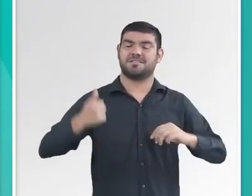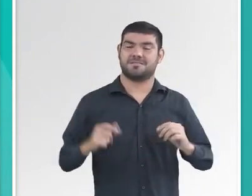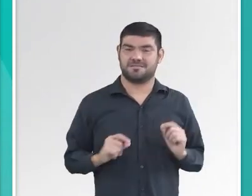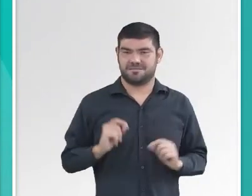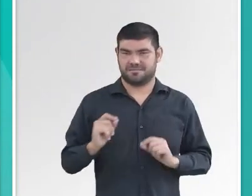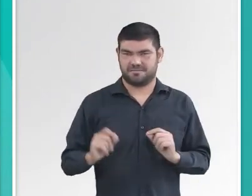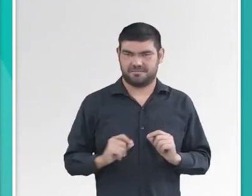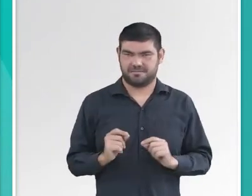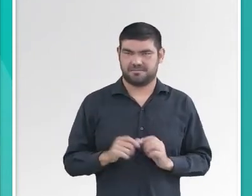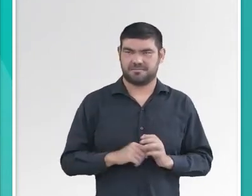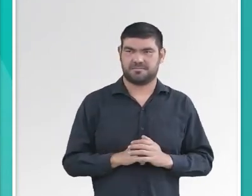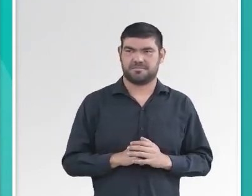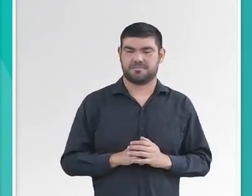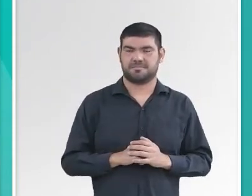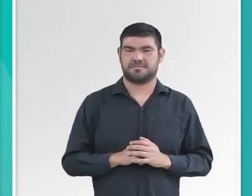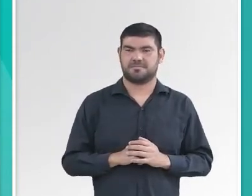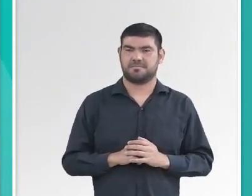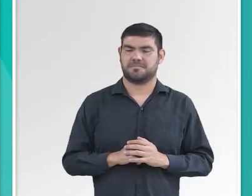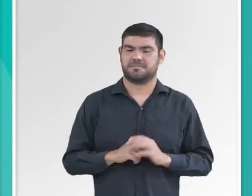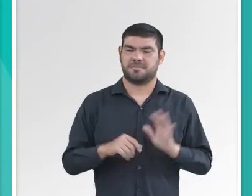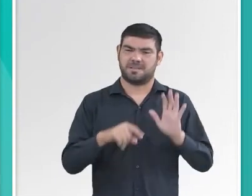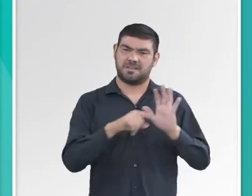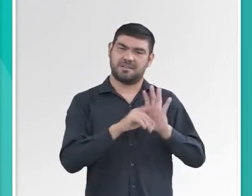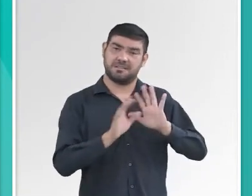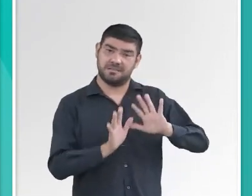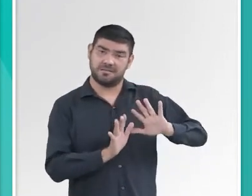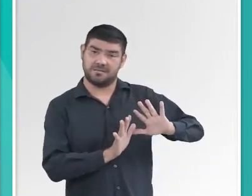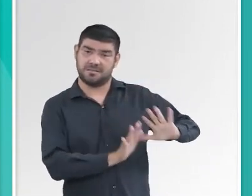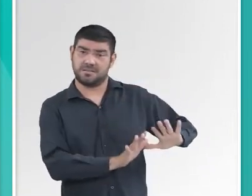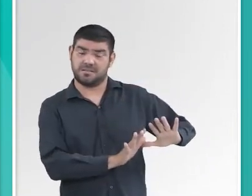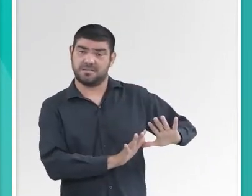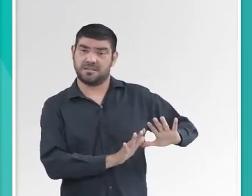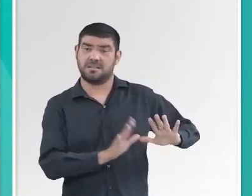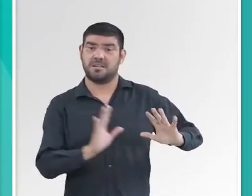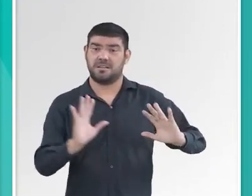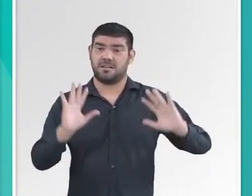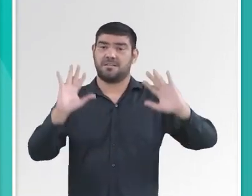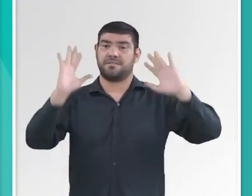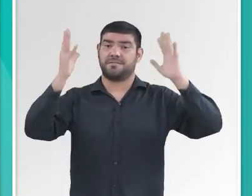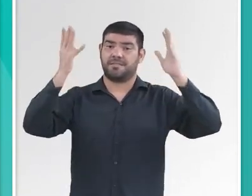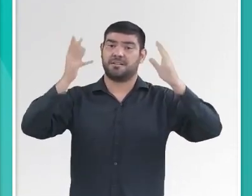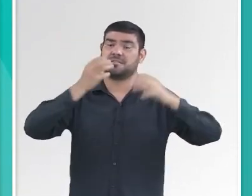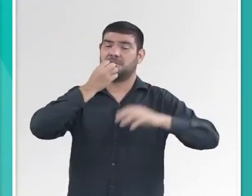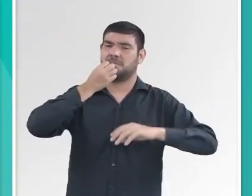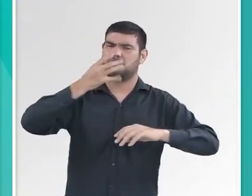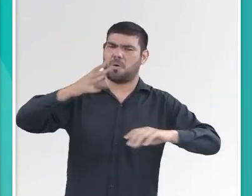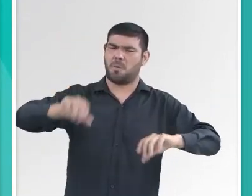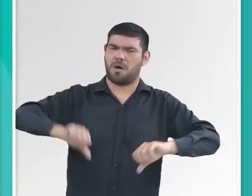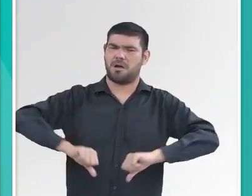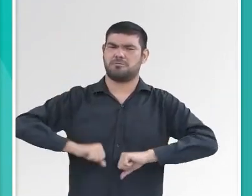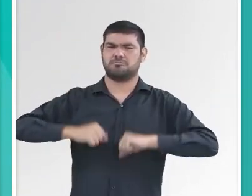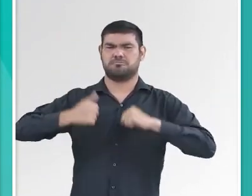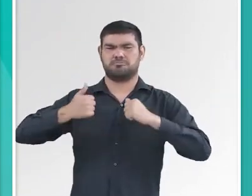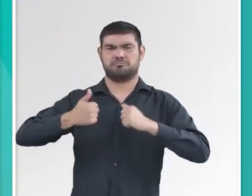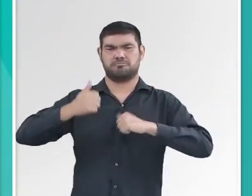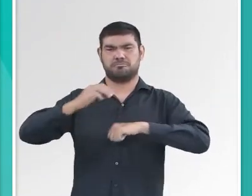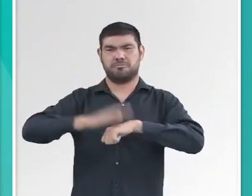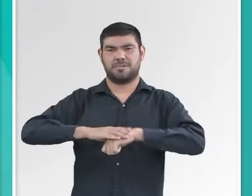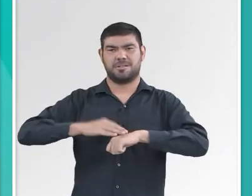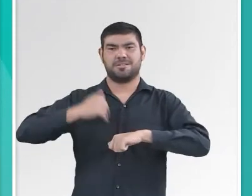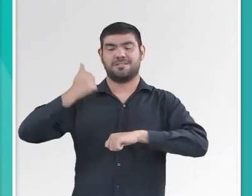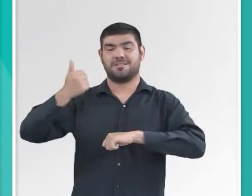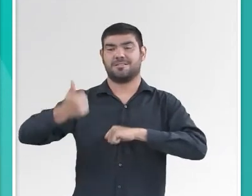seja sanado, ou seja, seja deixado de lado e a festa se torne boa, né? Fique ainda melhor do que ela já